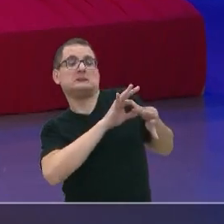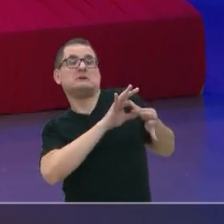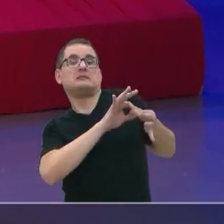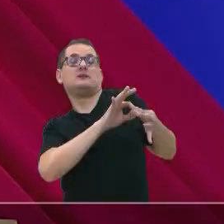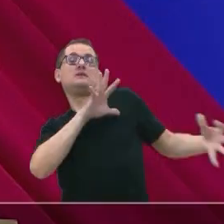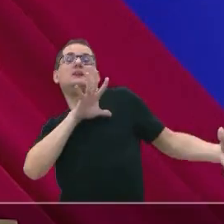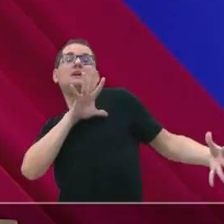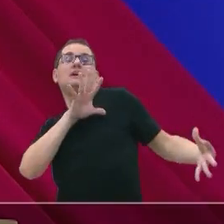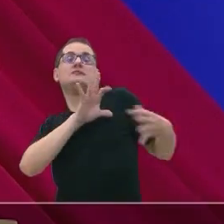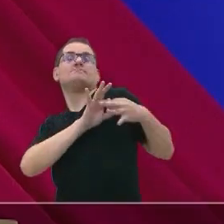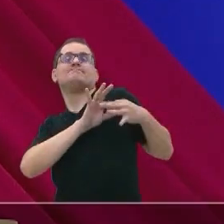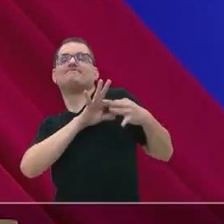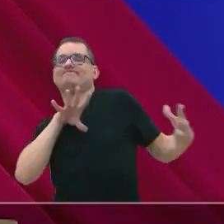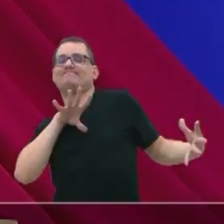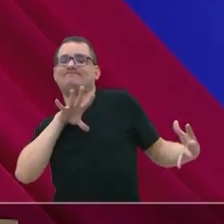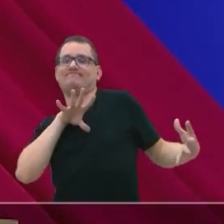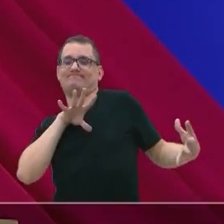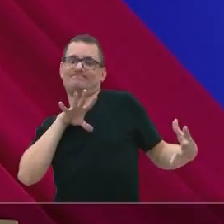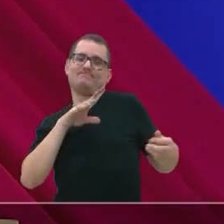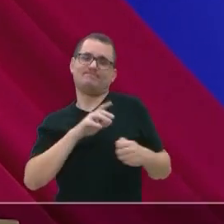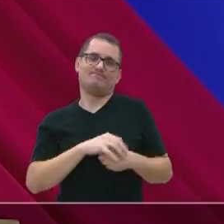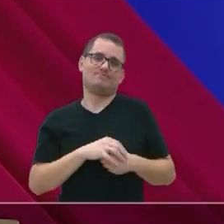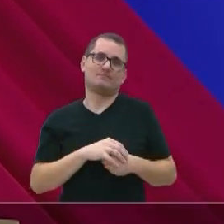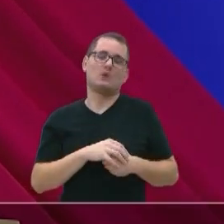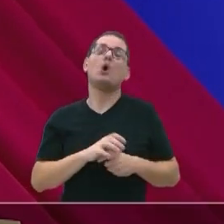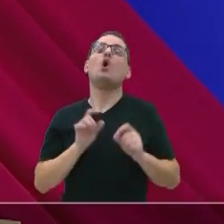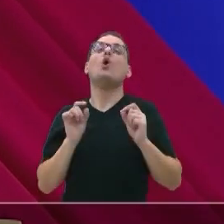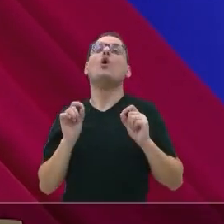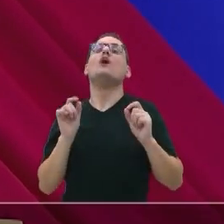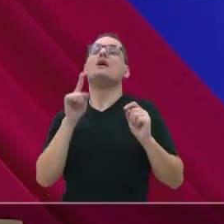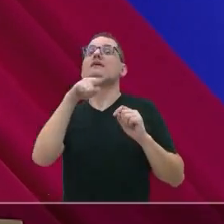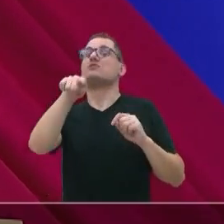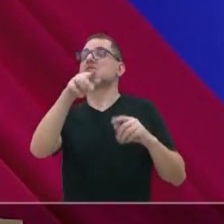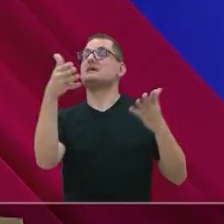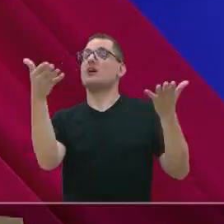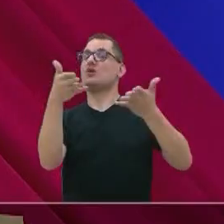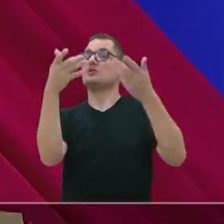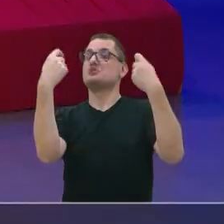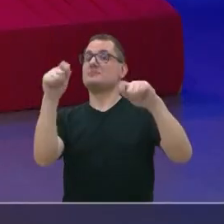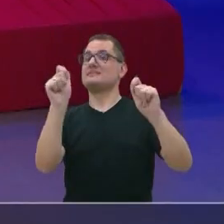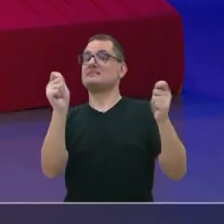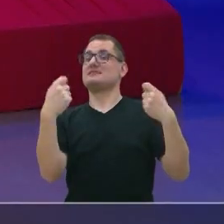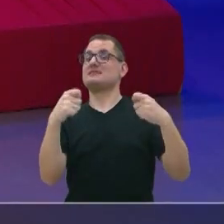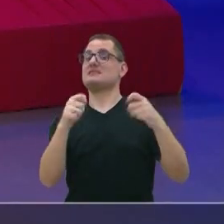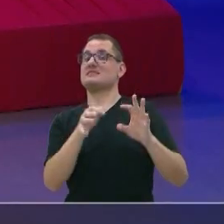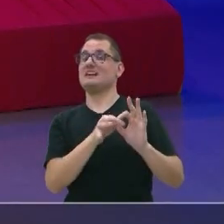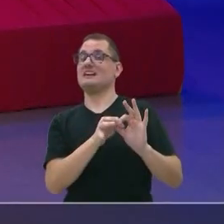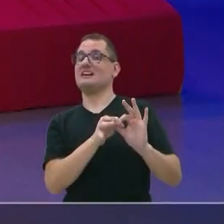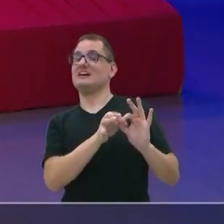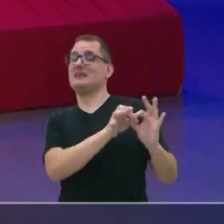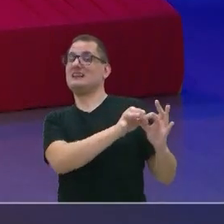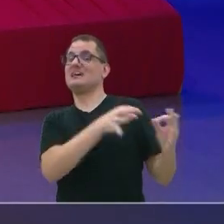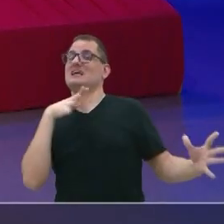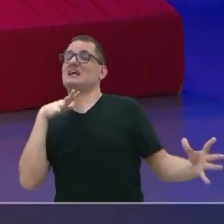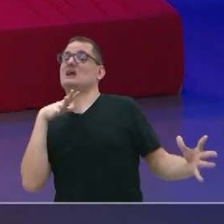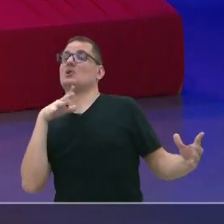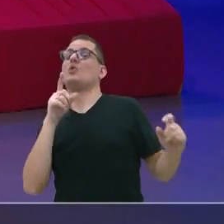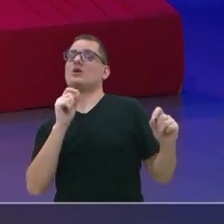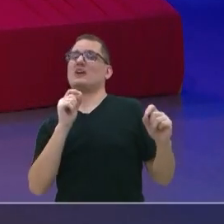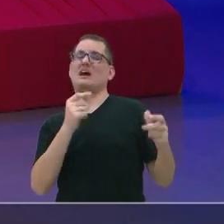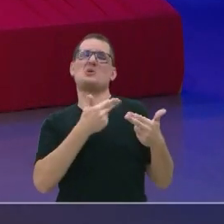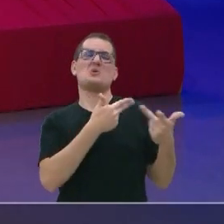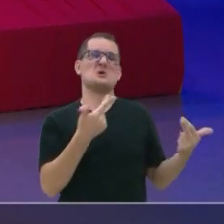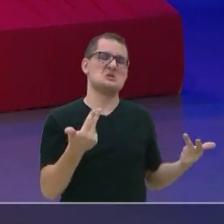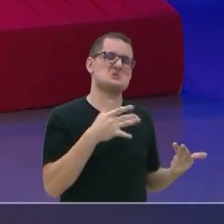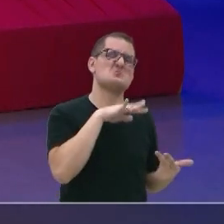E o que hoje você precisa desconectar daquilo que não presta, daquilo que